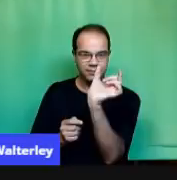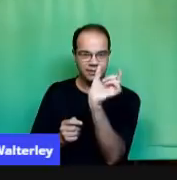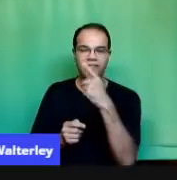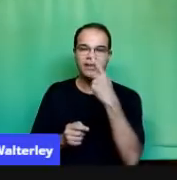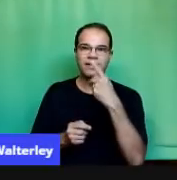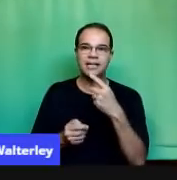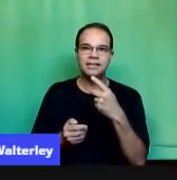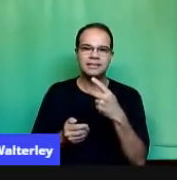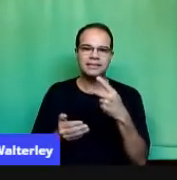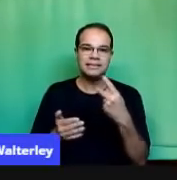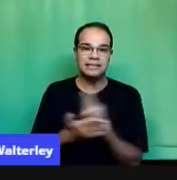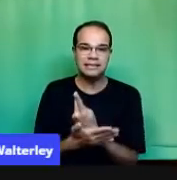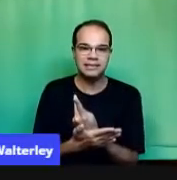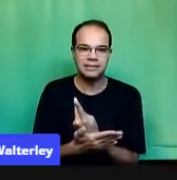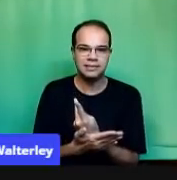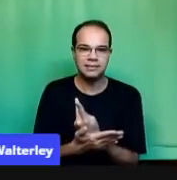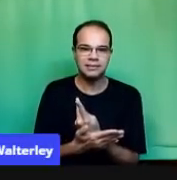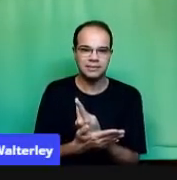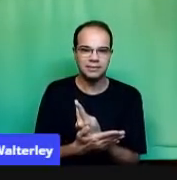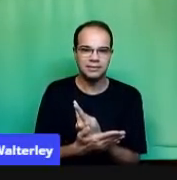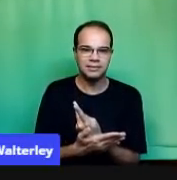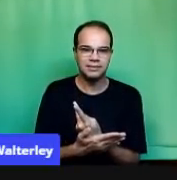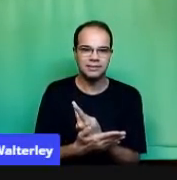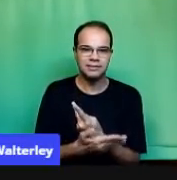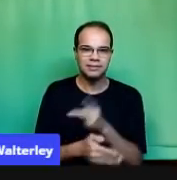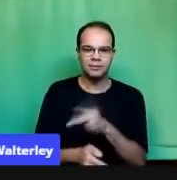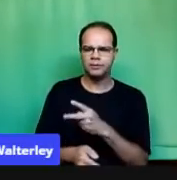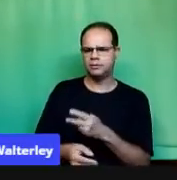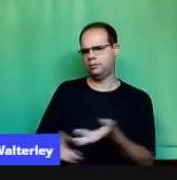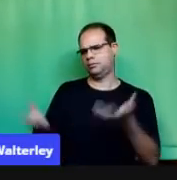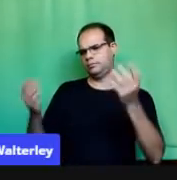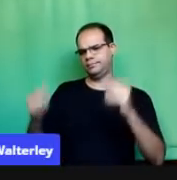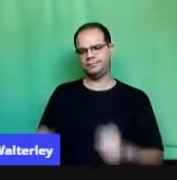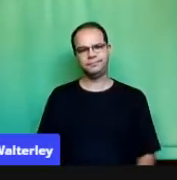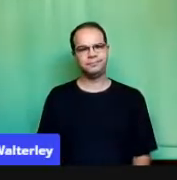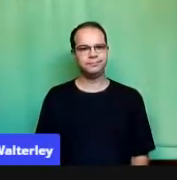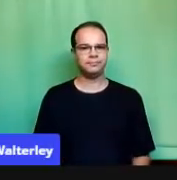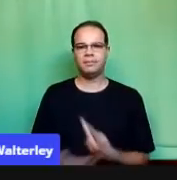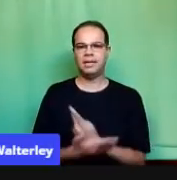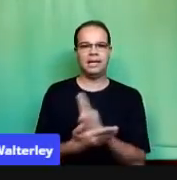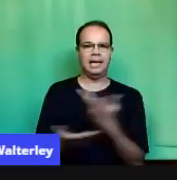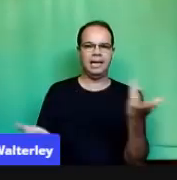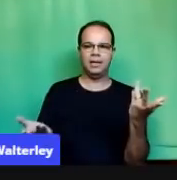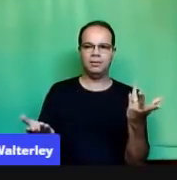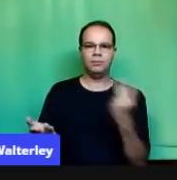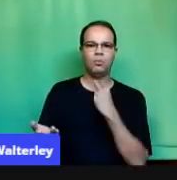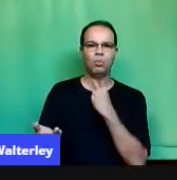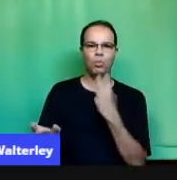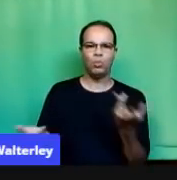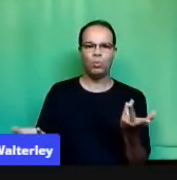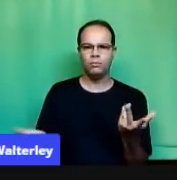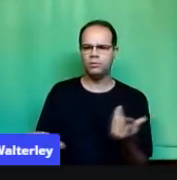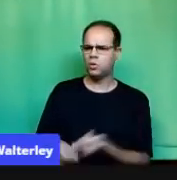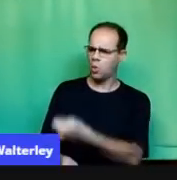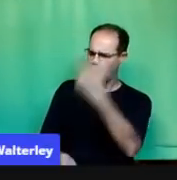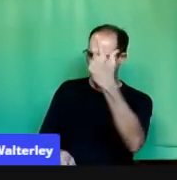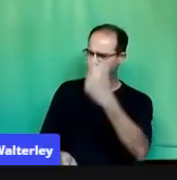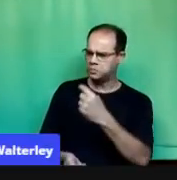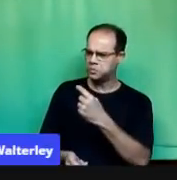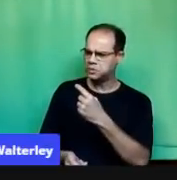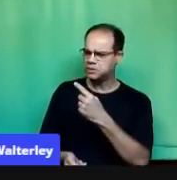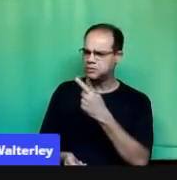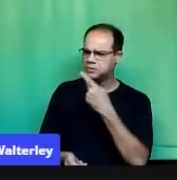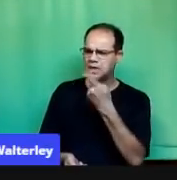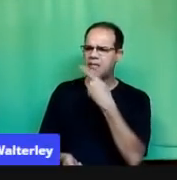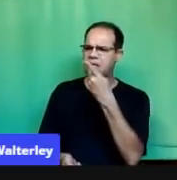vivência social, a forma correta daquela palavra. Certo? Nós não podemos repreender essa criança de que ela está